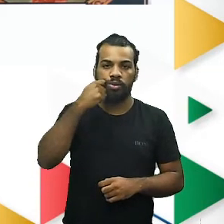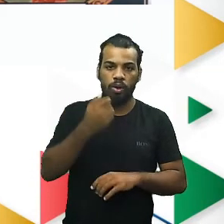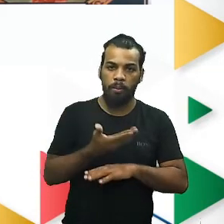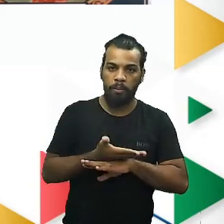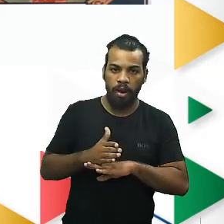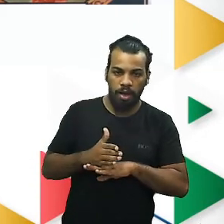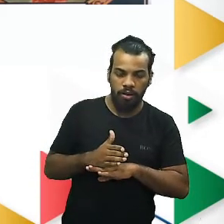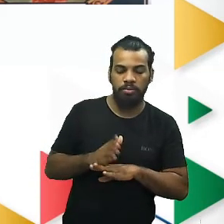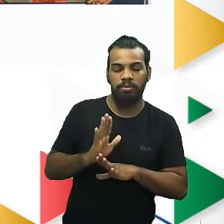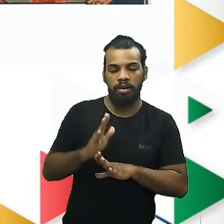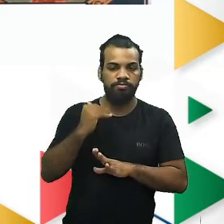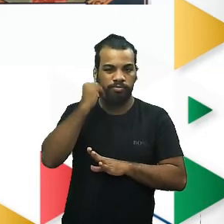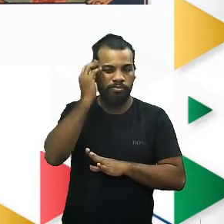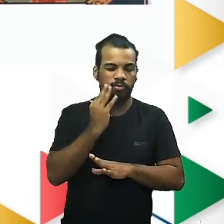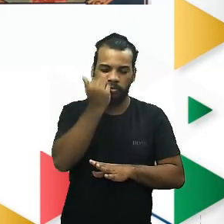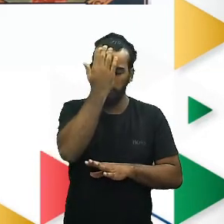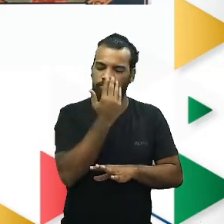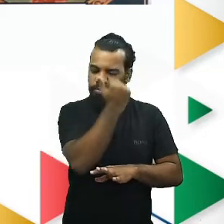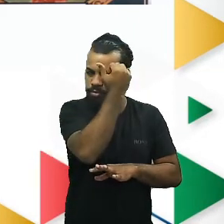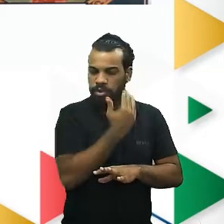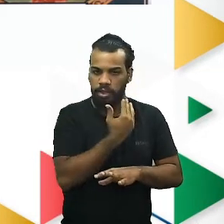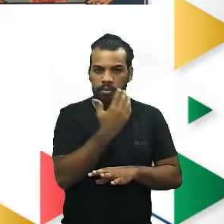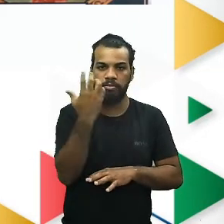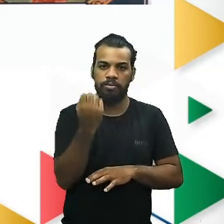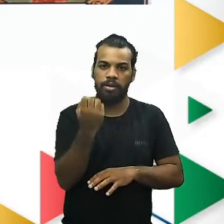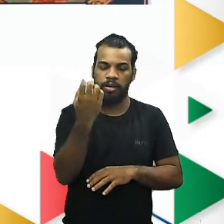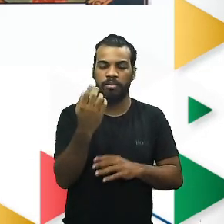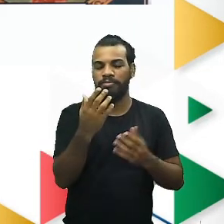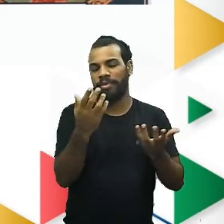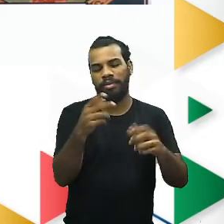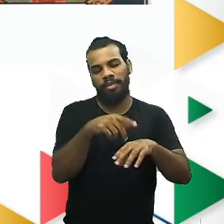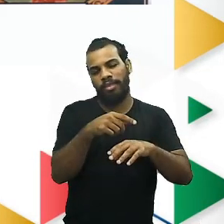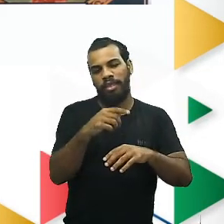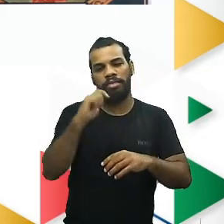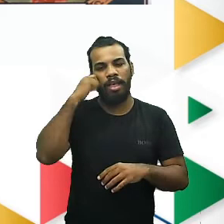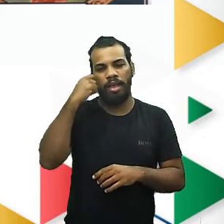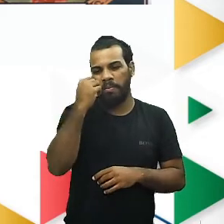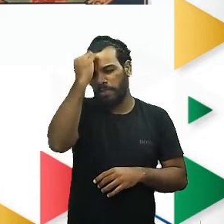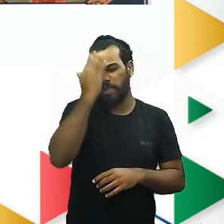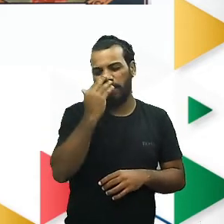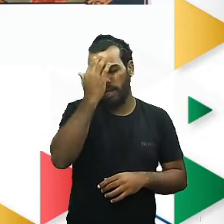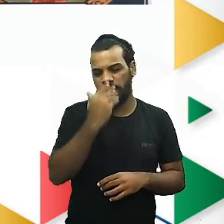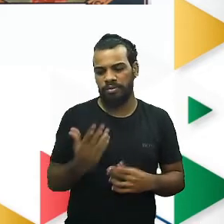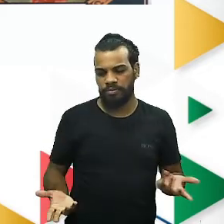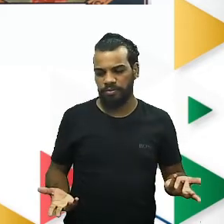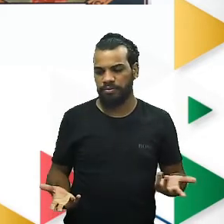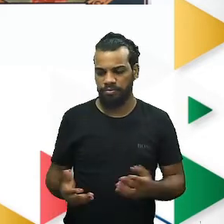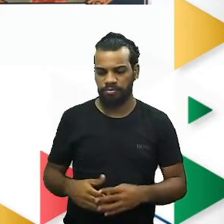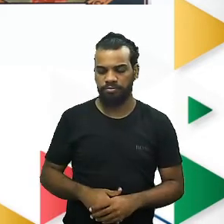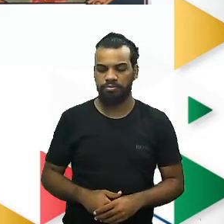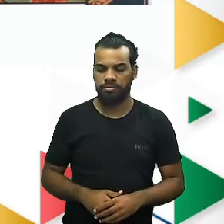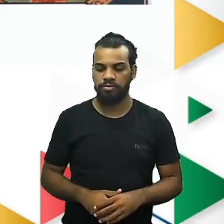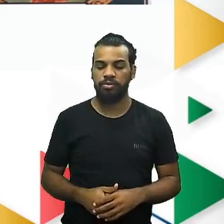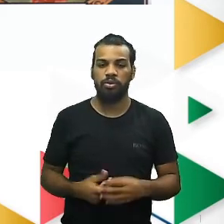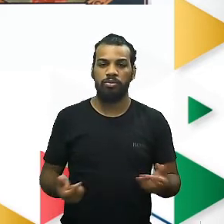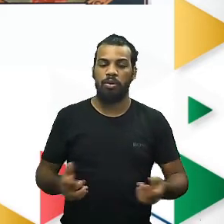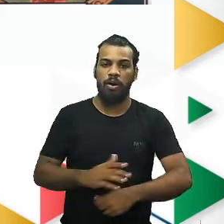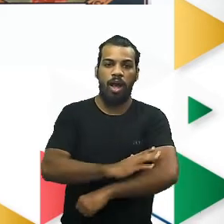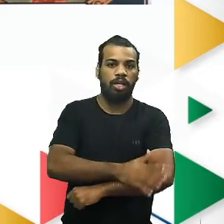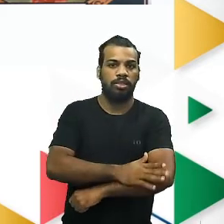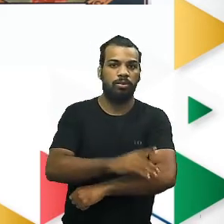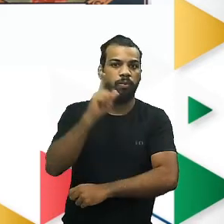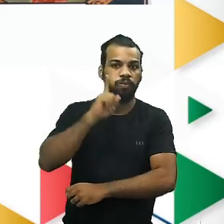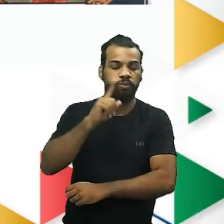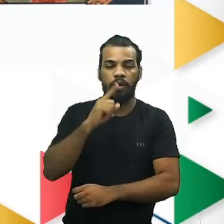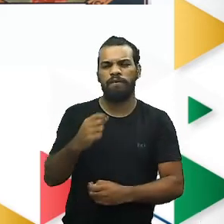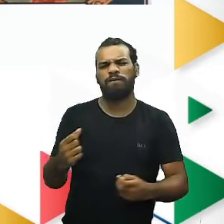dos negros, que se tornaria uma tradição difícil de destruir. Então, como é sabido, né? Então, o racismo nos Estados Unidos foi